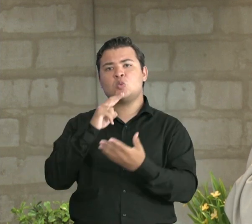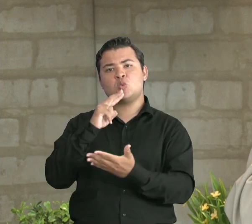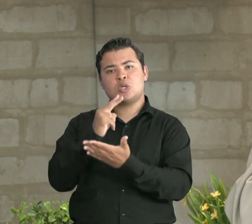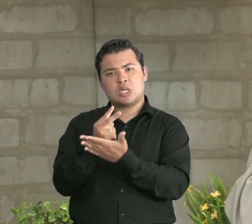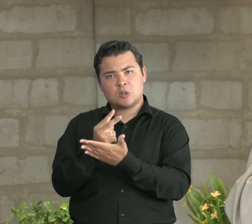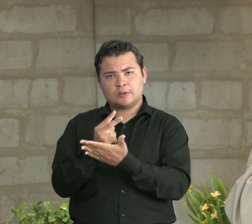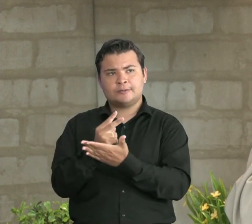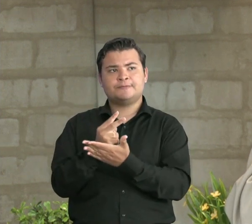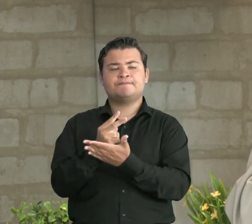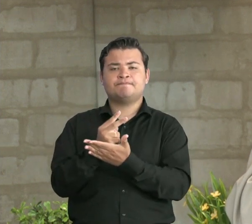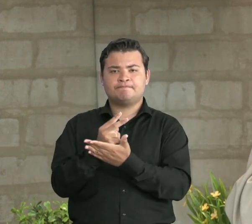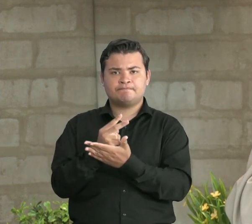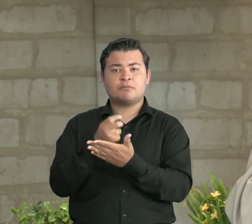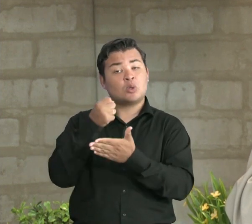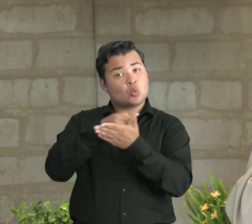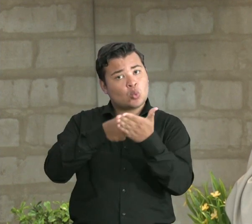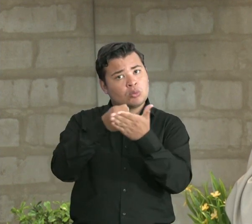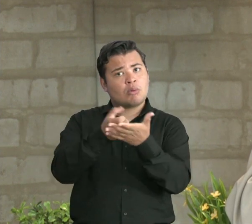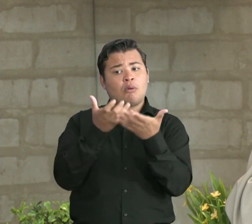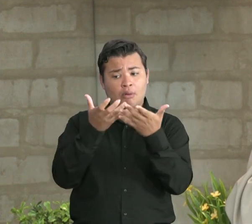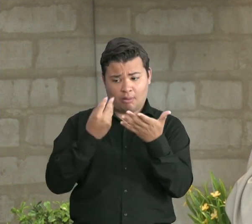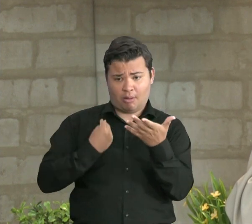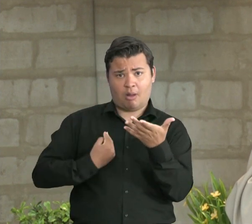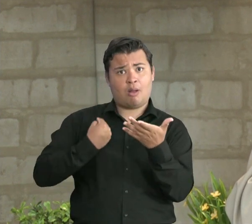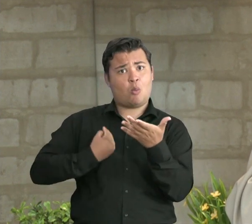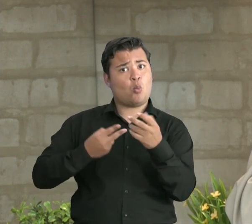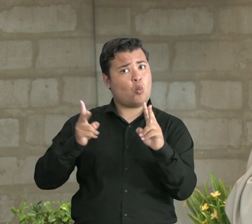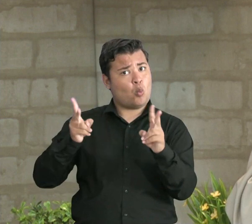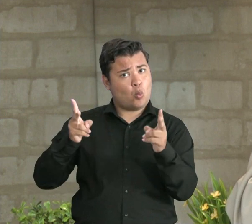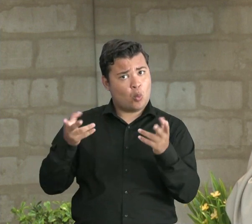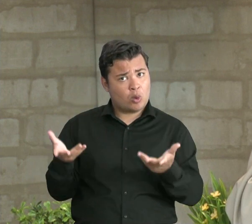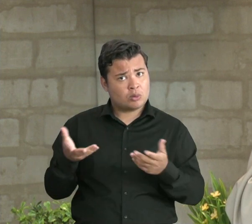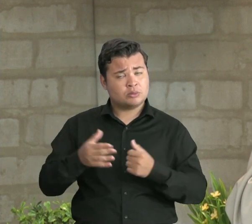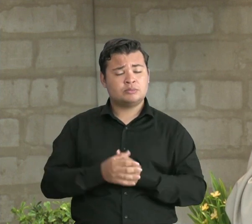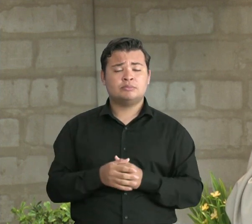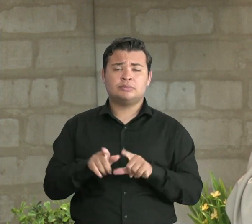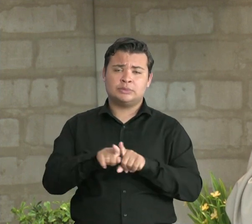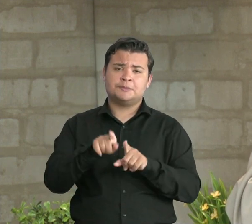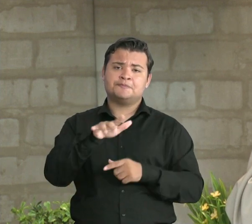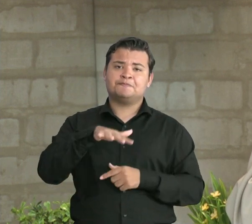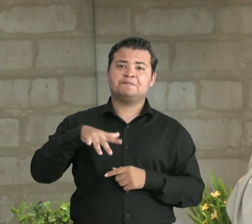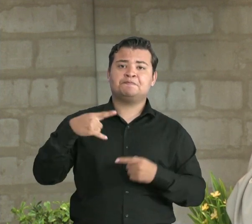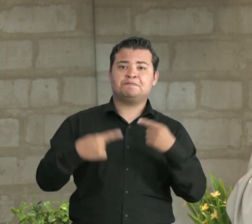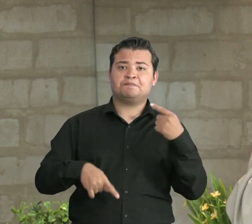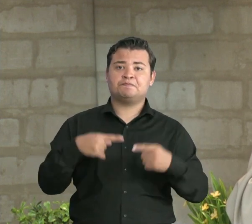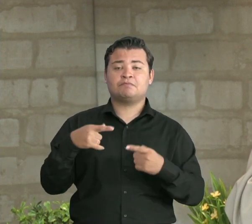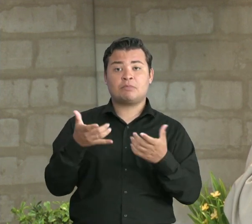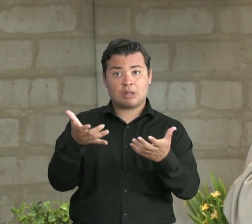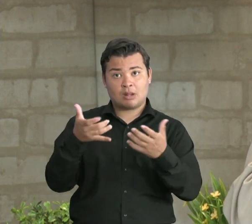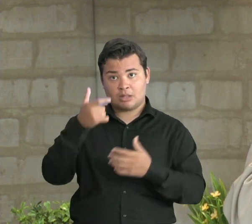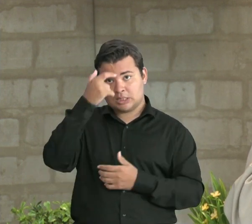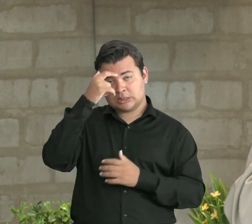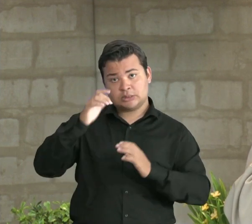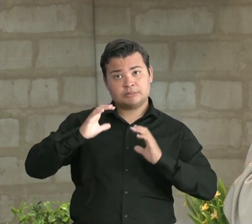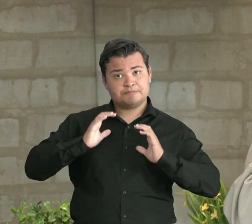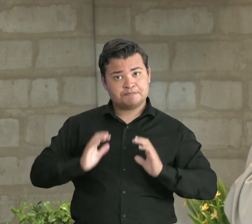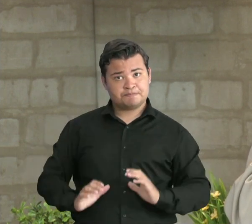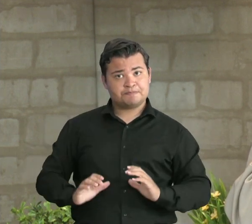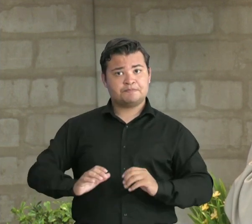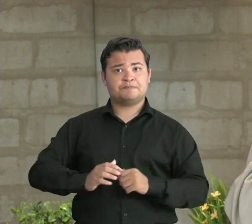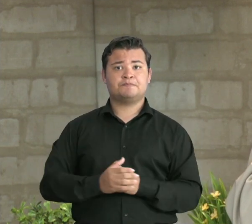luta por existência e é claro, politicamente, a busca da cidadania, a gente está